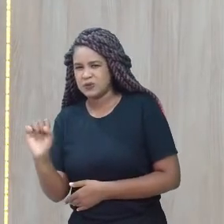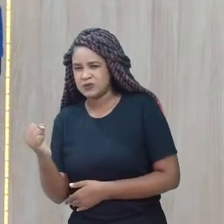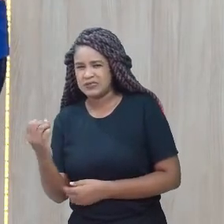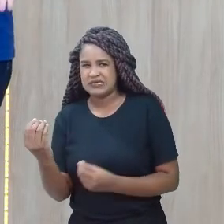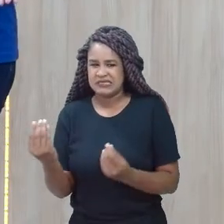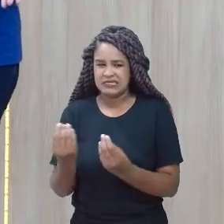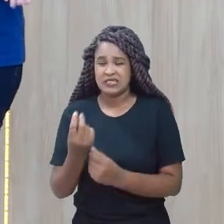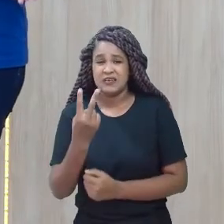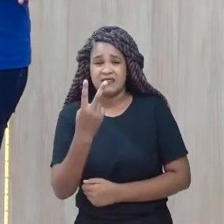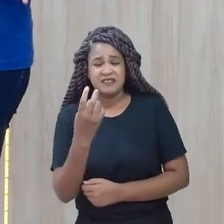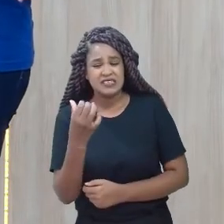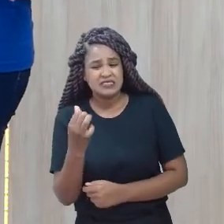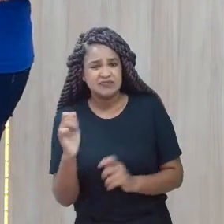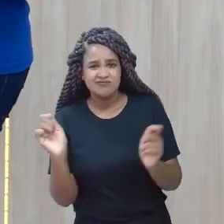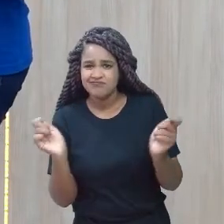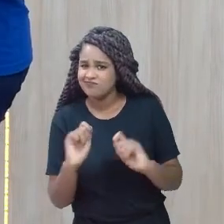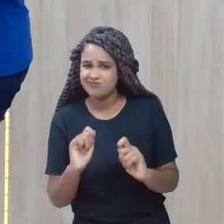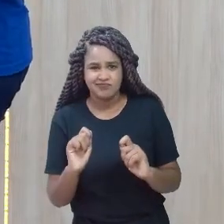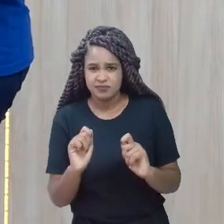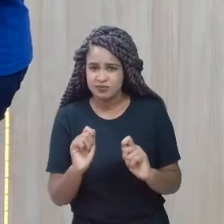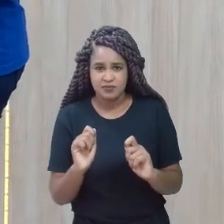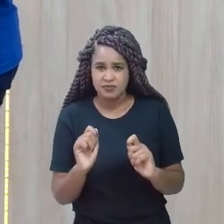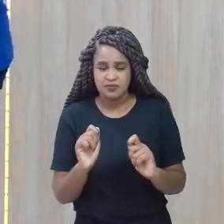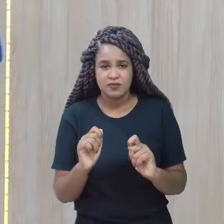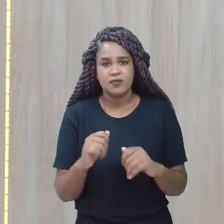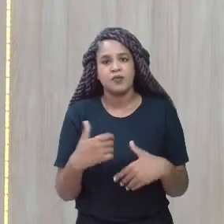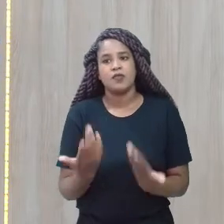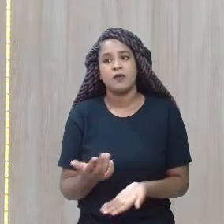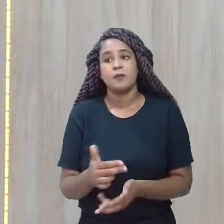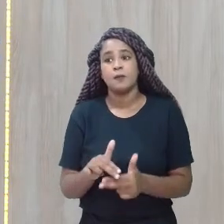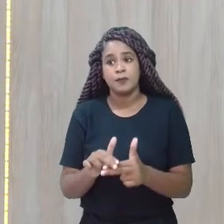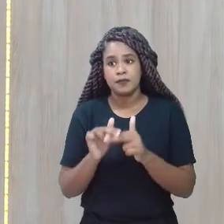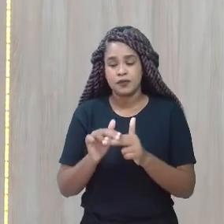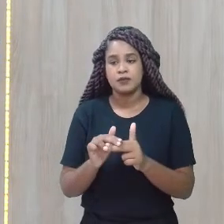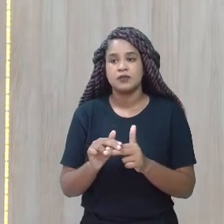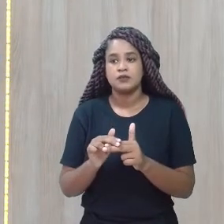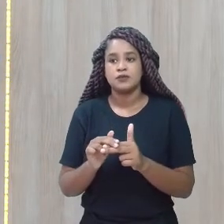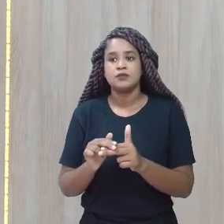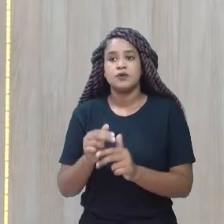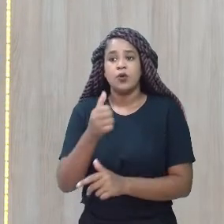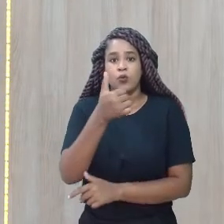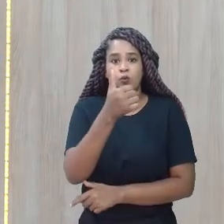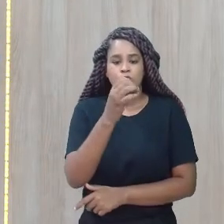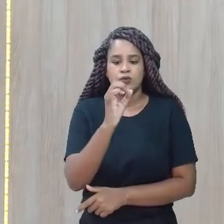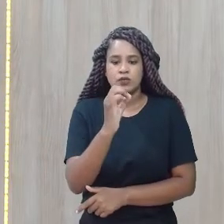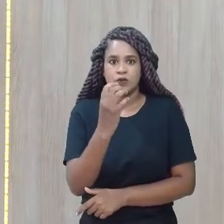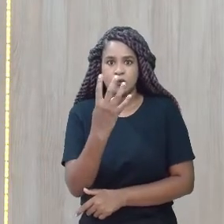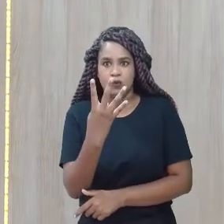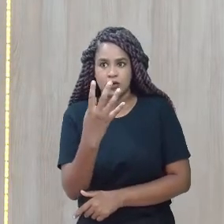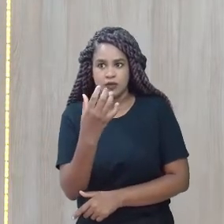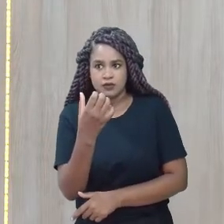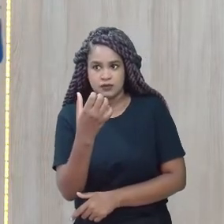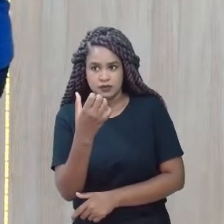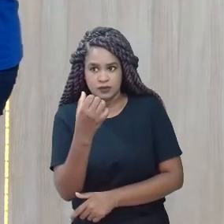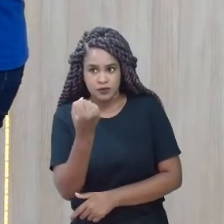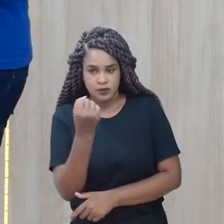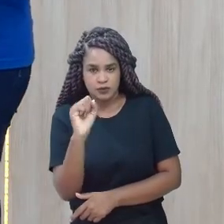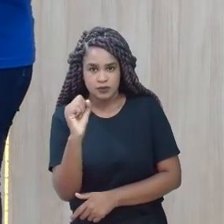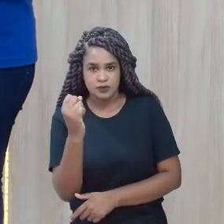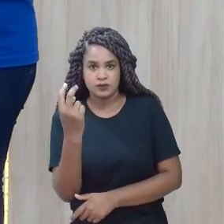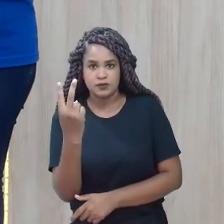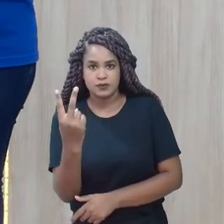de que o 26 não vai dar para dividir, não, se a gente fosse seguir ali a tabuada. Então, a gente já vai dizer que o número todo,